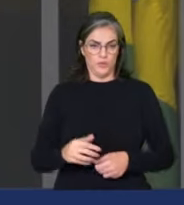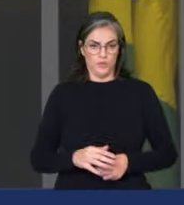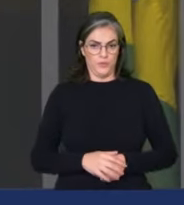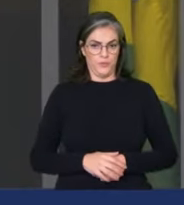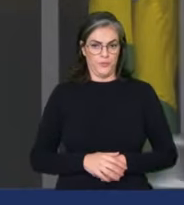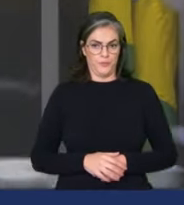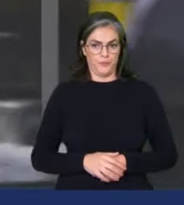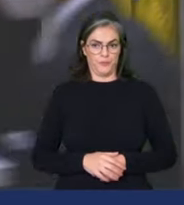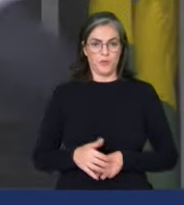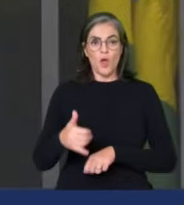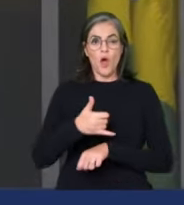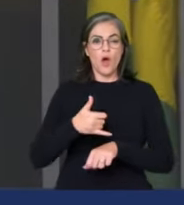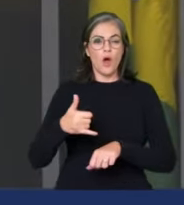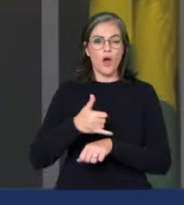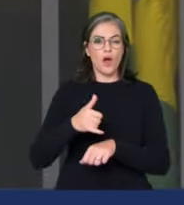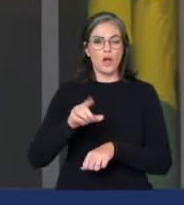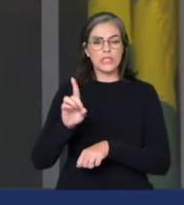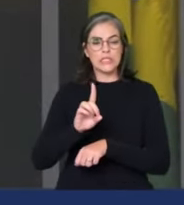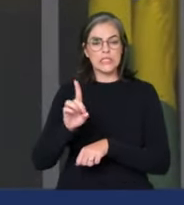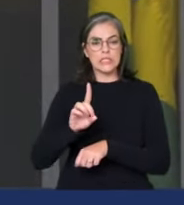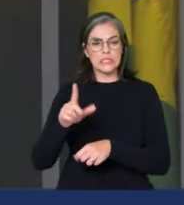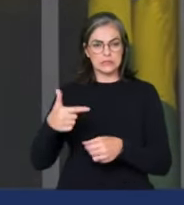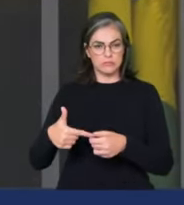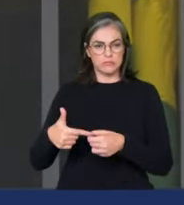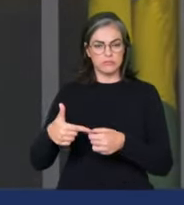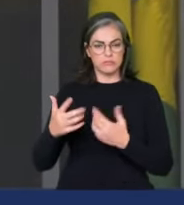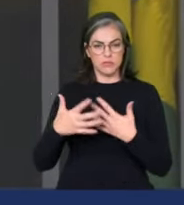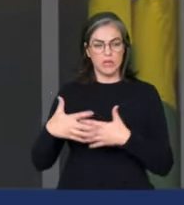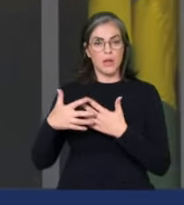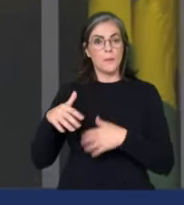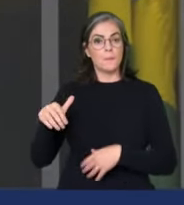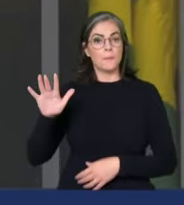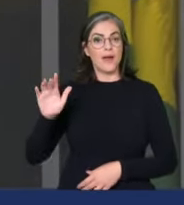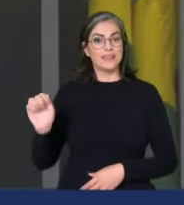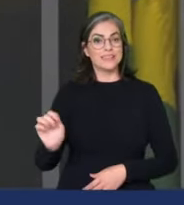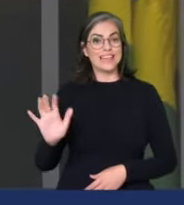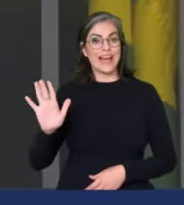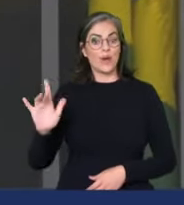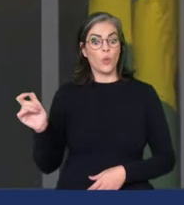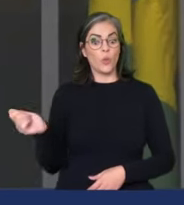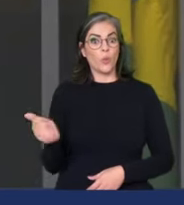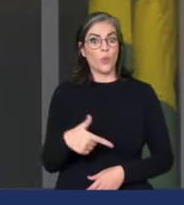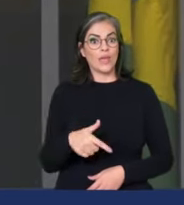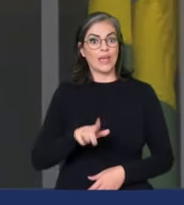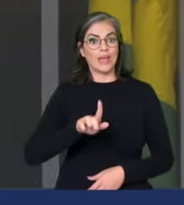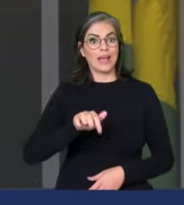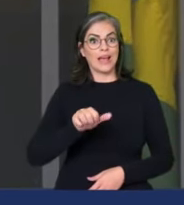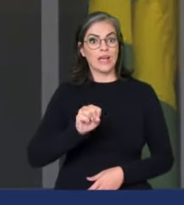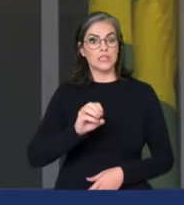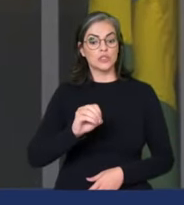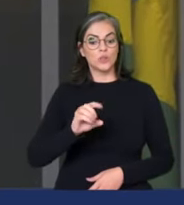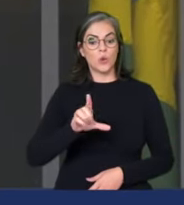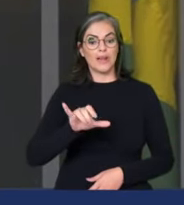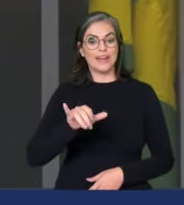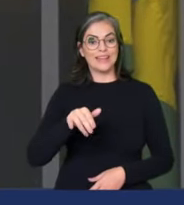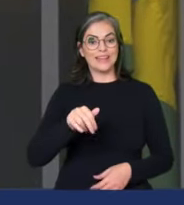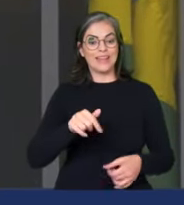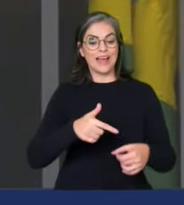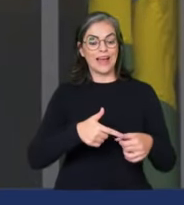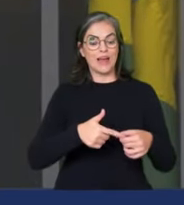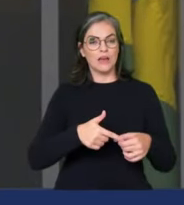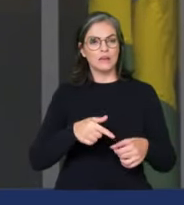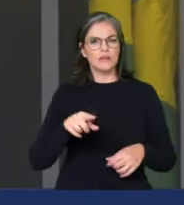óleo diesel, ser maior do que o preço da gasolina. E lá, todos sabem, já foi